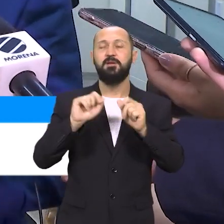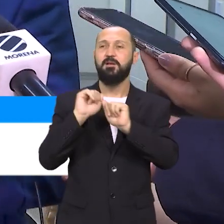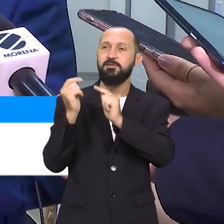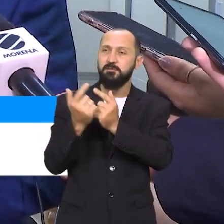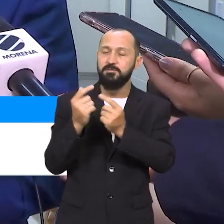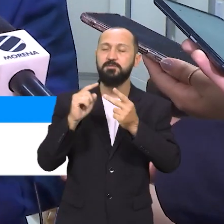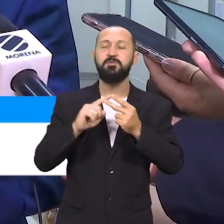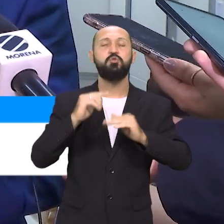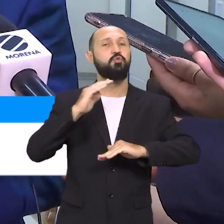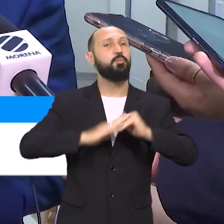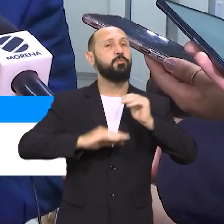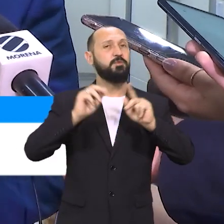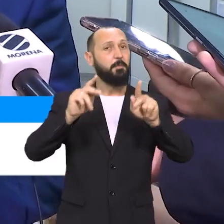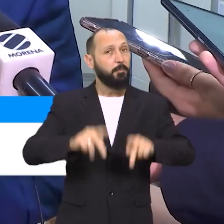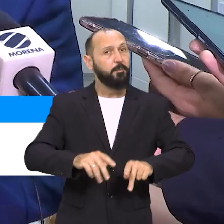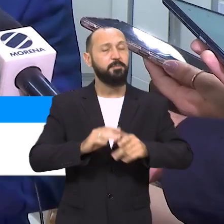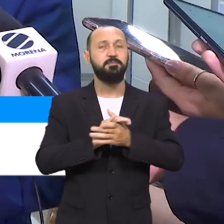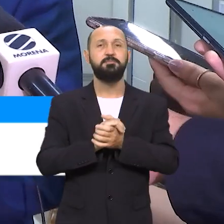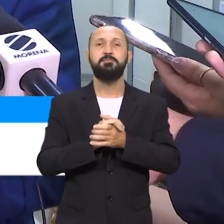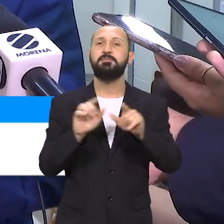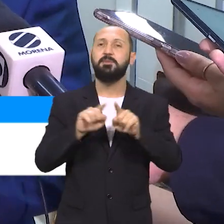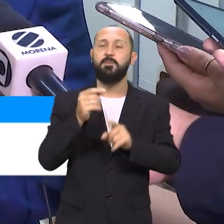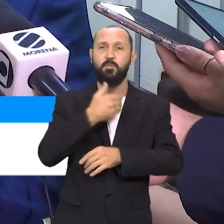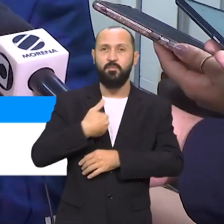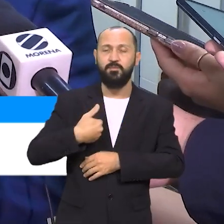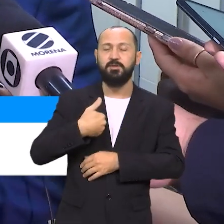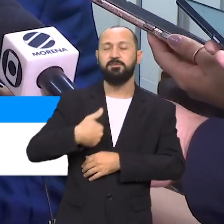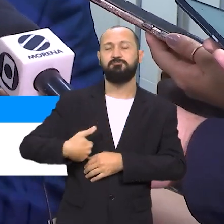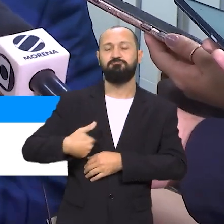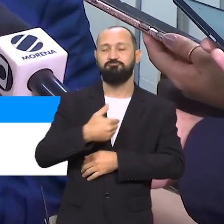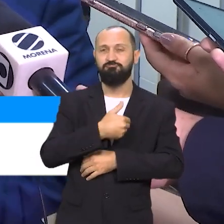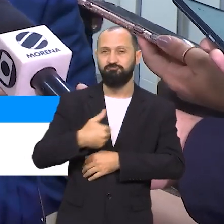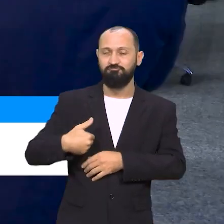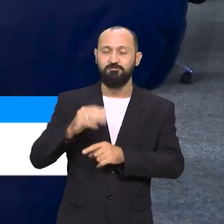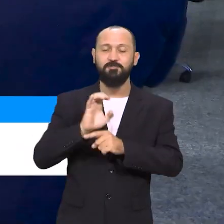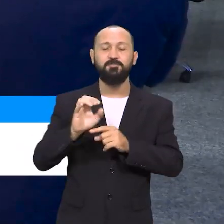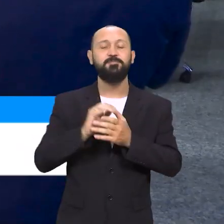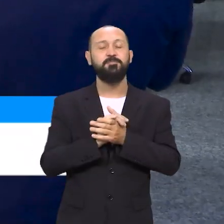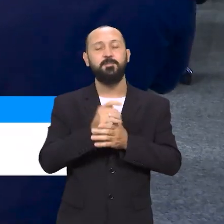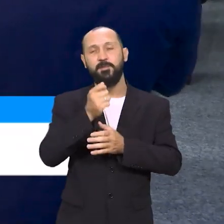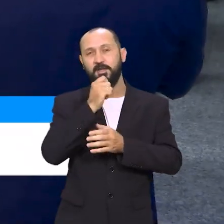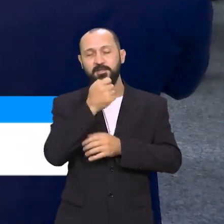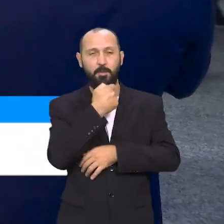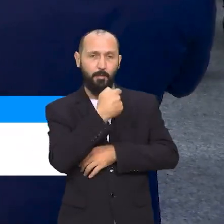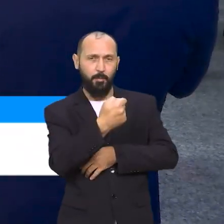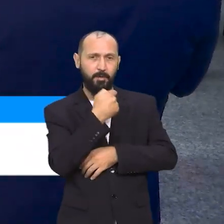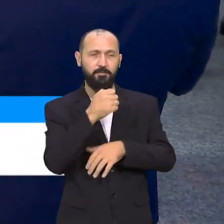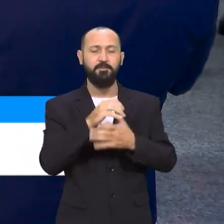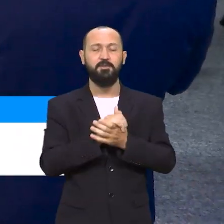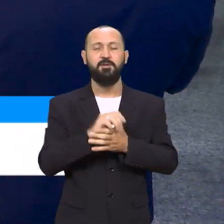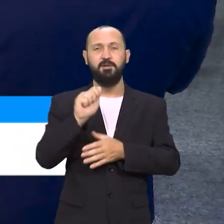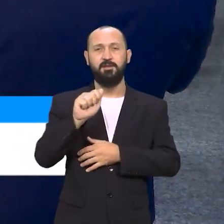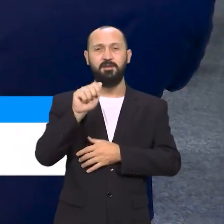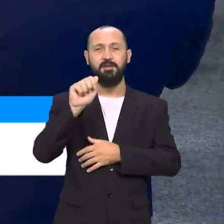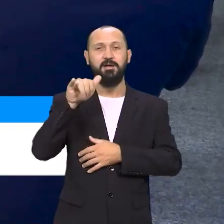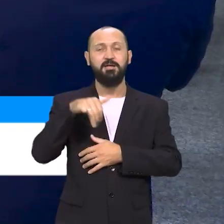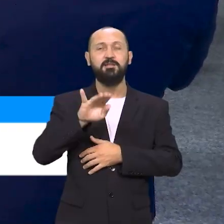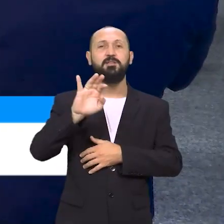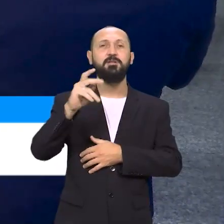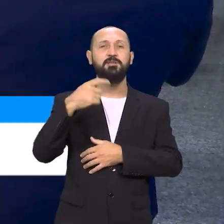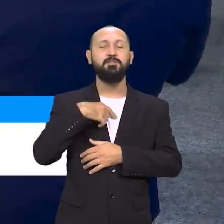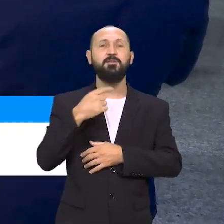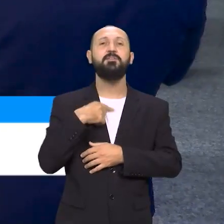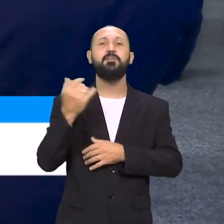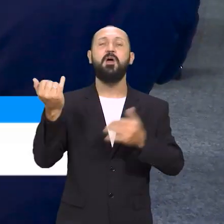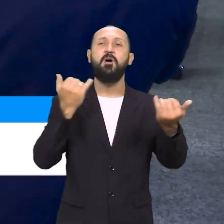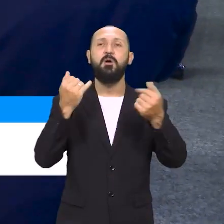CACEMES, Assembleia Legislativa, servidores e também o governo do Estado. Ainda durante a coletiva, a Ayashi